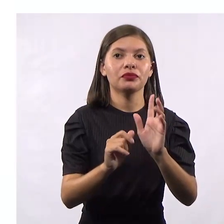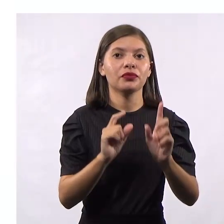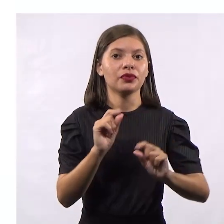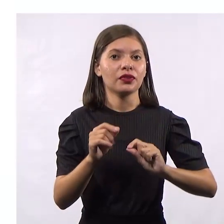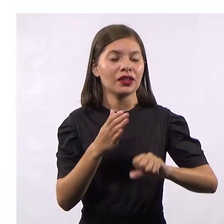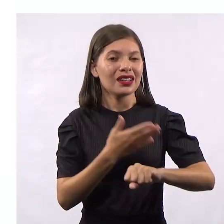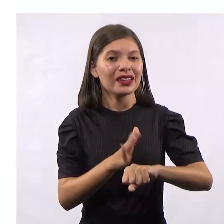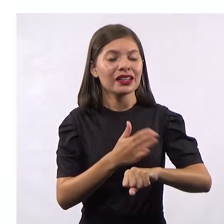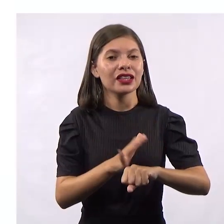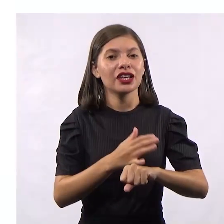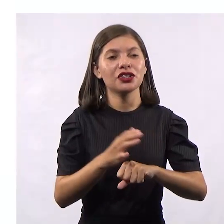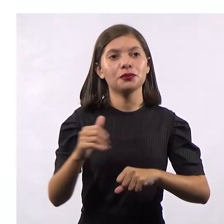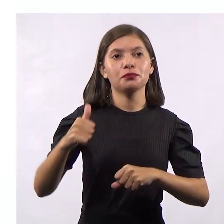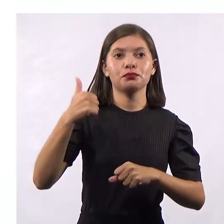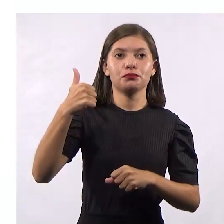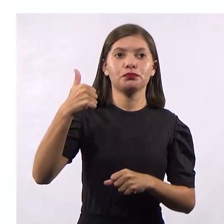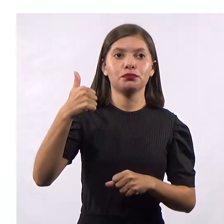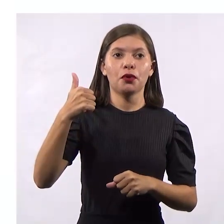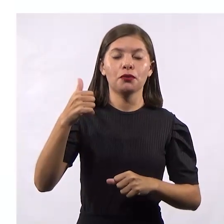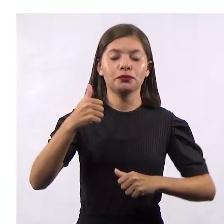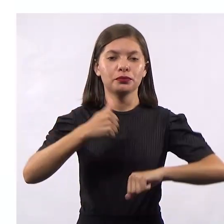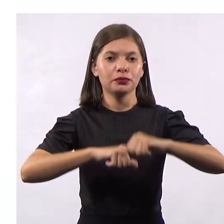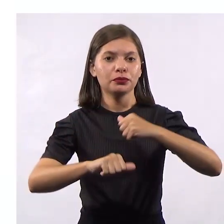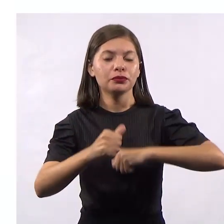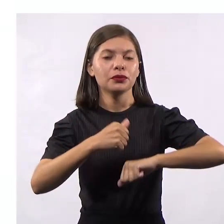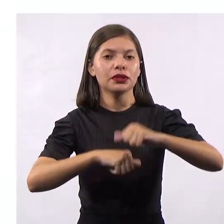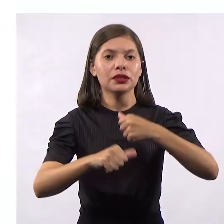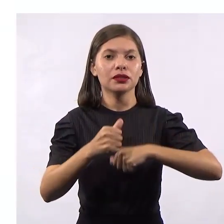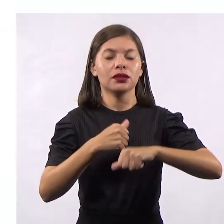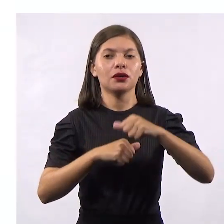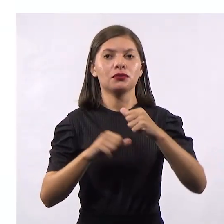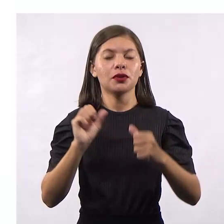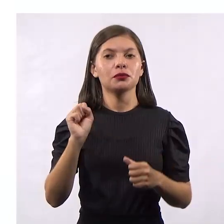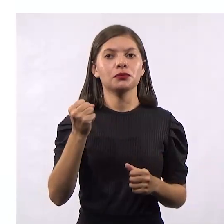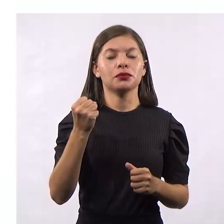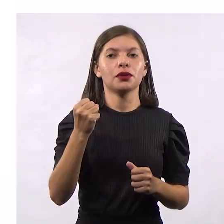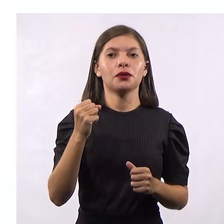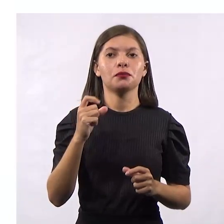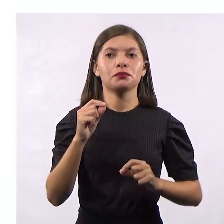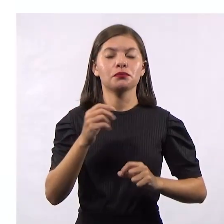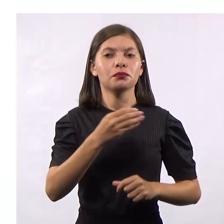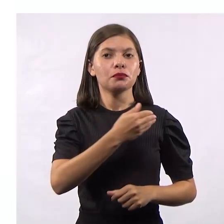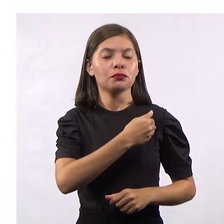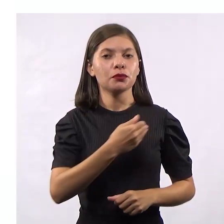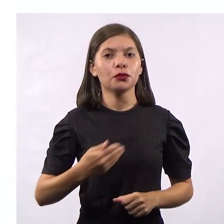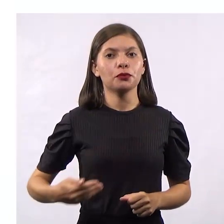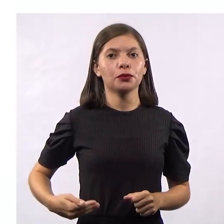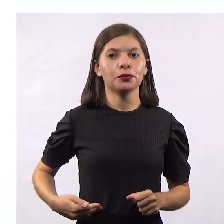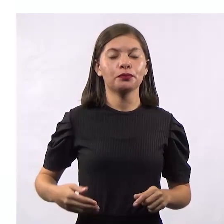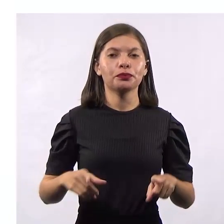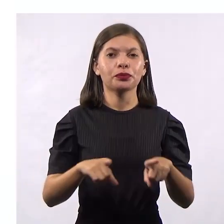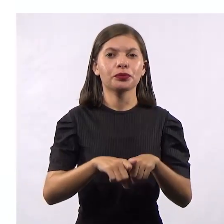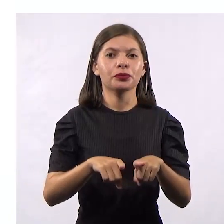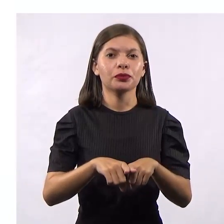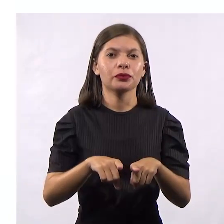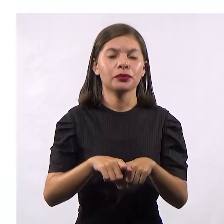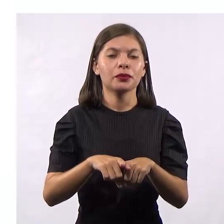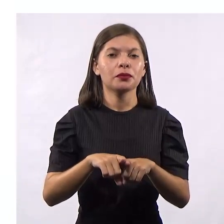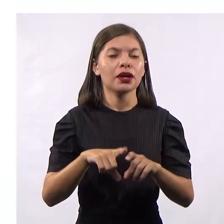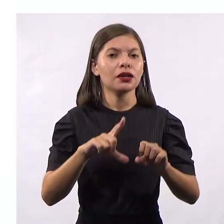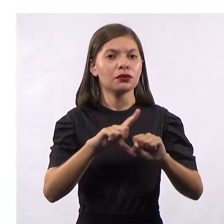que se ateste que continua vantajoso para a administração, para o poder público, né? E também aqui